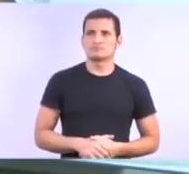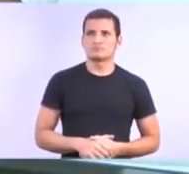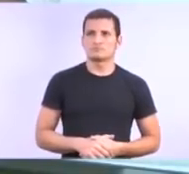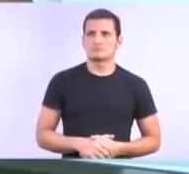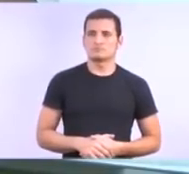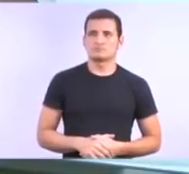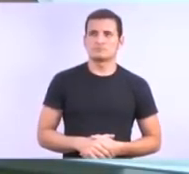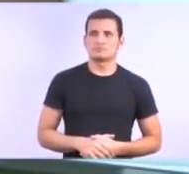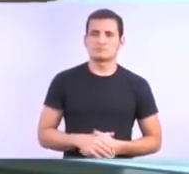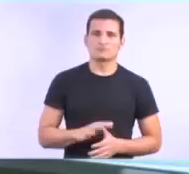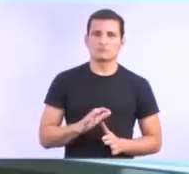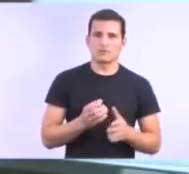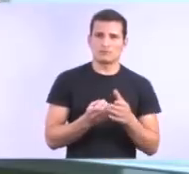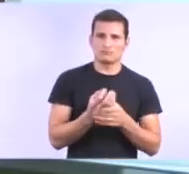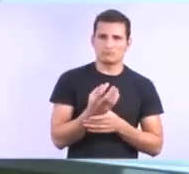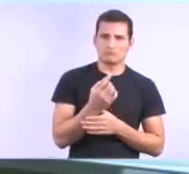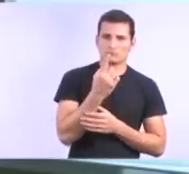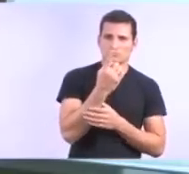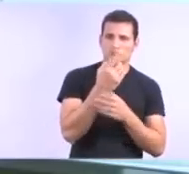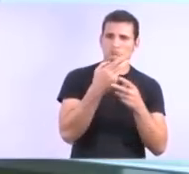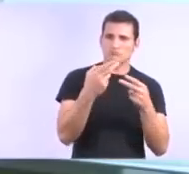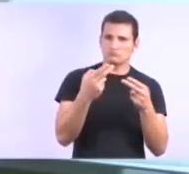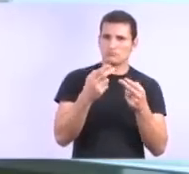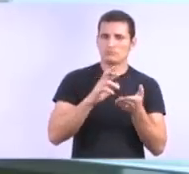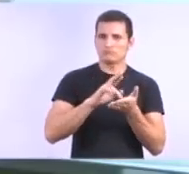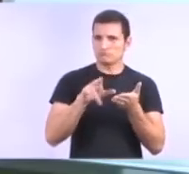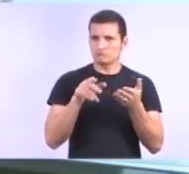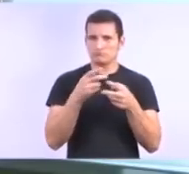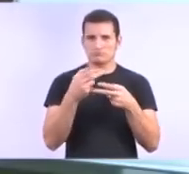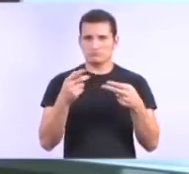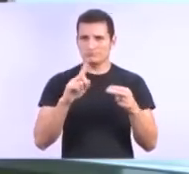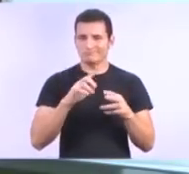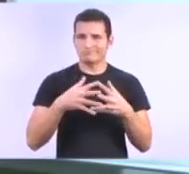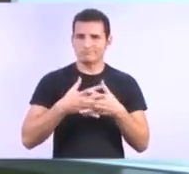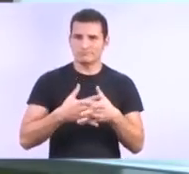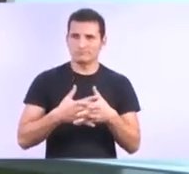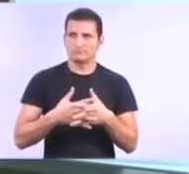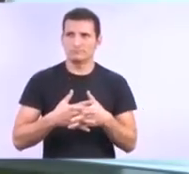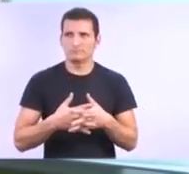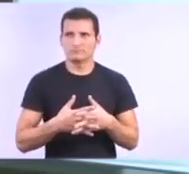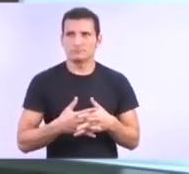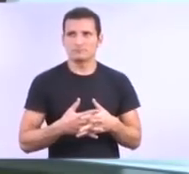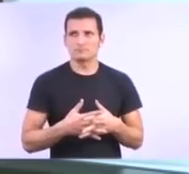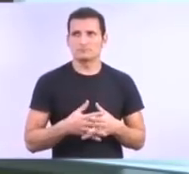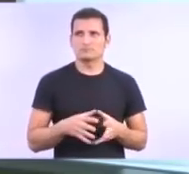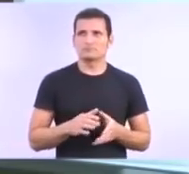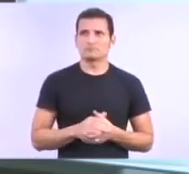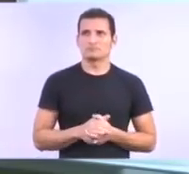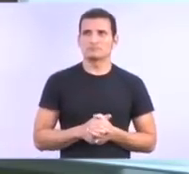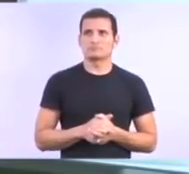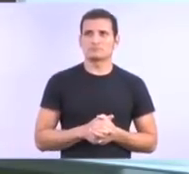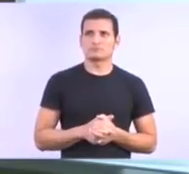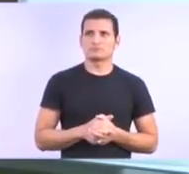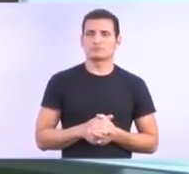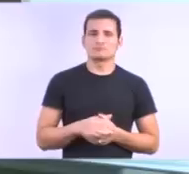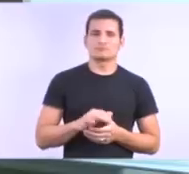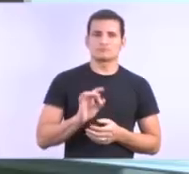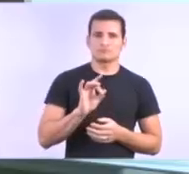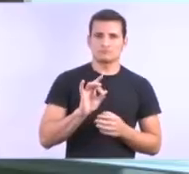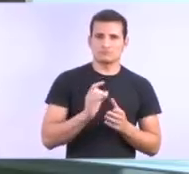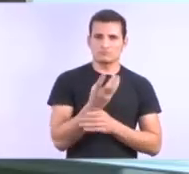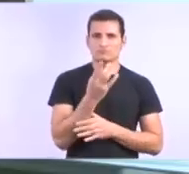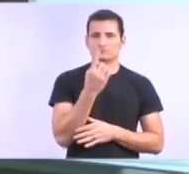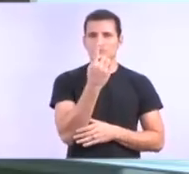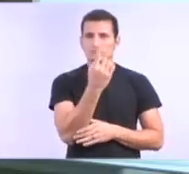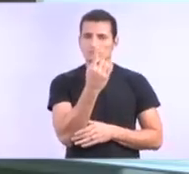único objeto, né, por vez. A gente não cria vários objetos. É complicado. No padrão a gente não vai criar vários objetos, a gente vai criar um único.